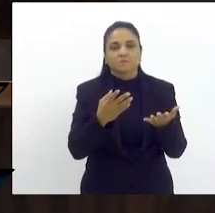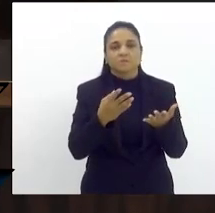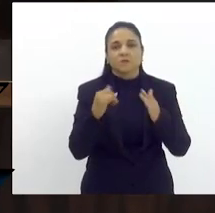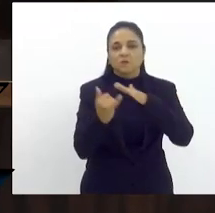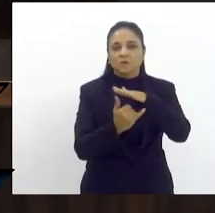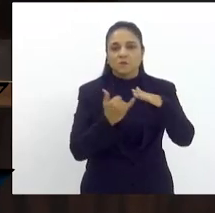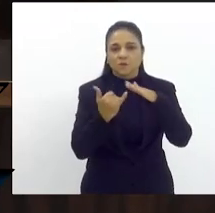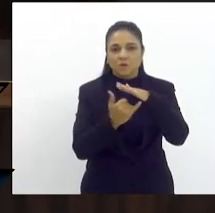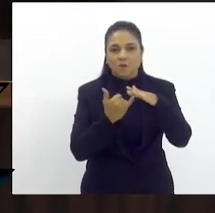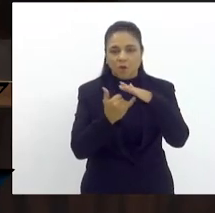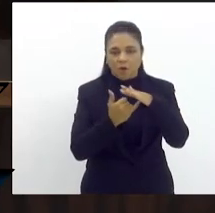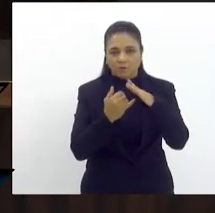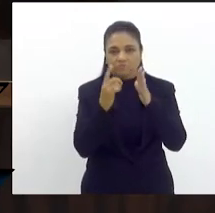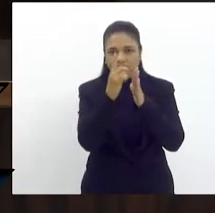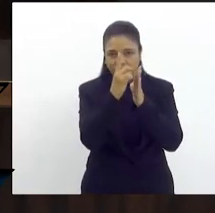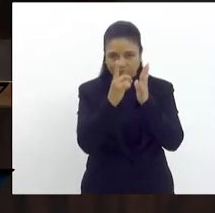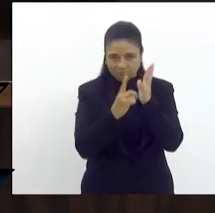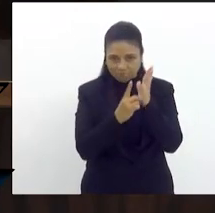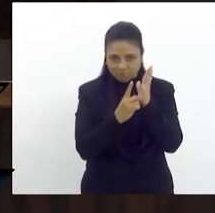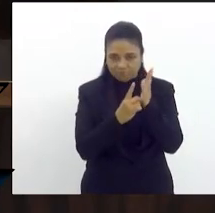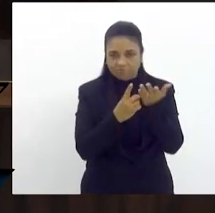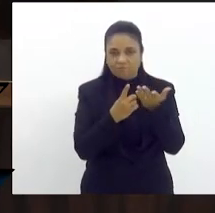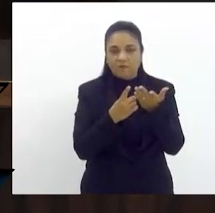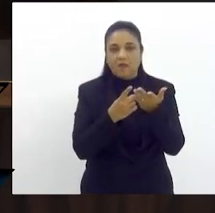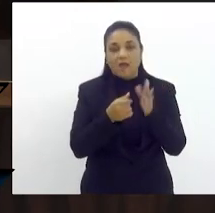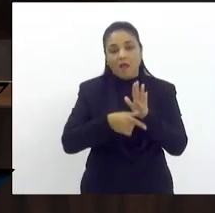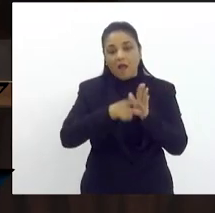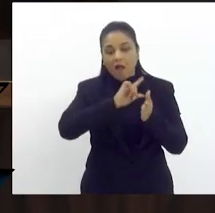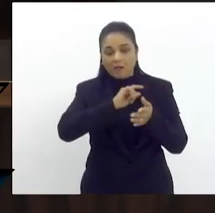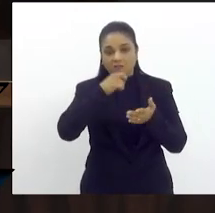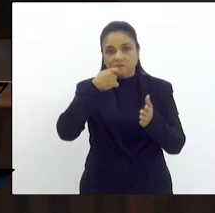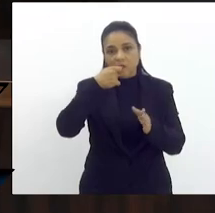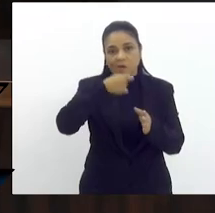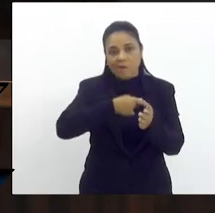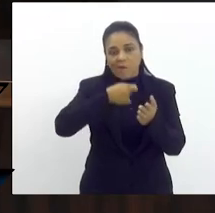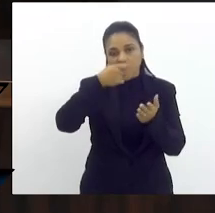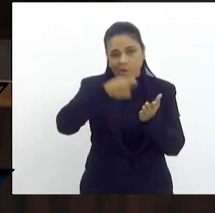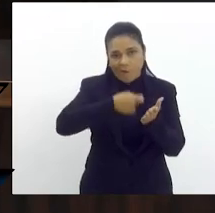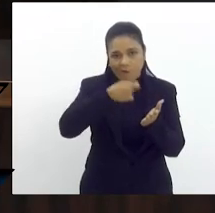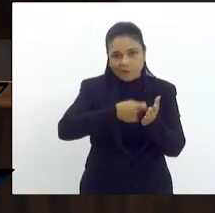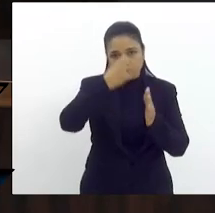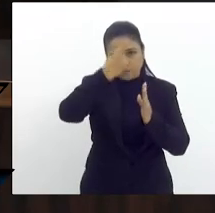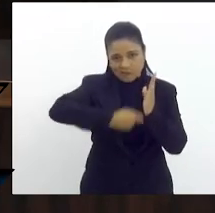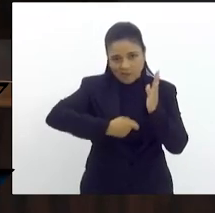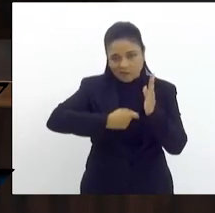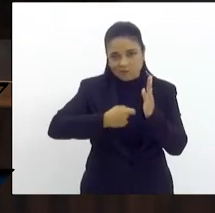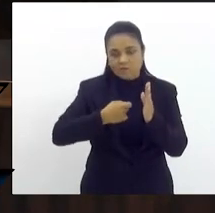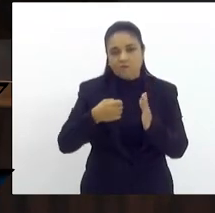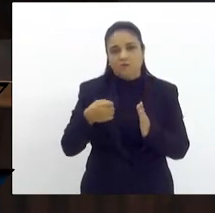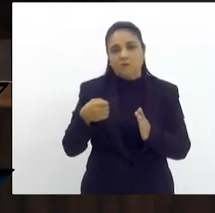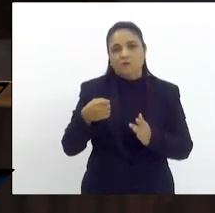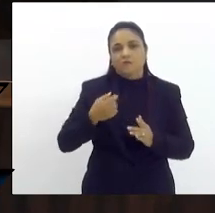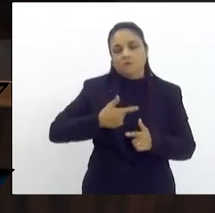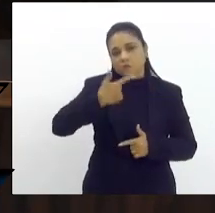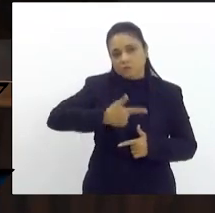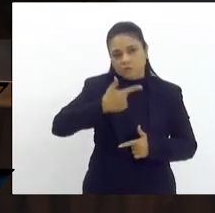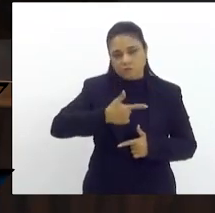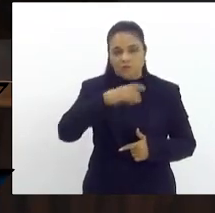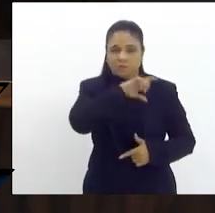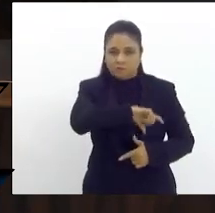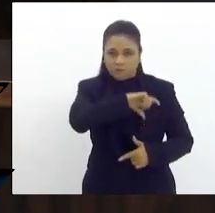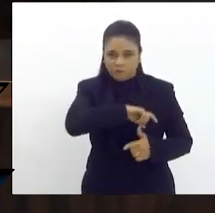órgão emissor antes da cobrança da taxa pela Nova emissão em